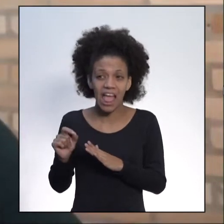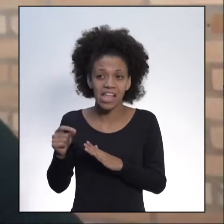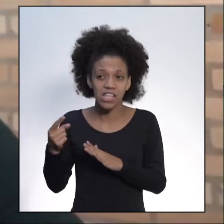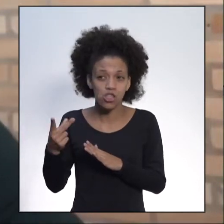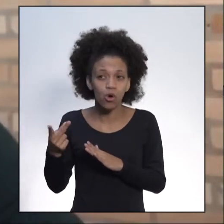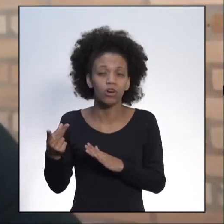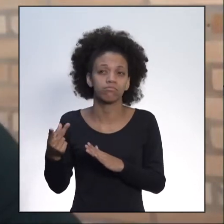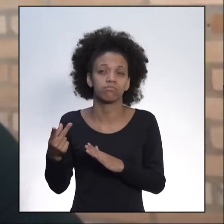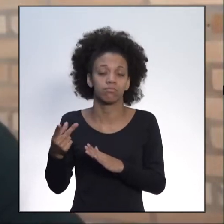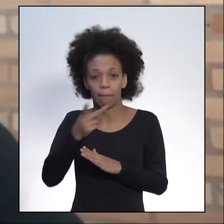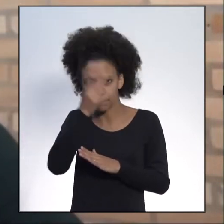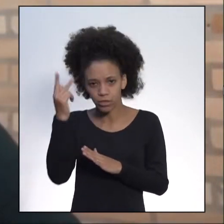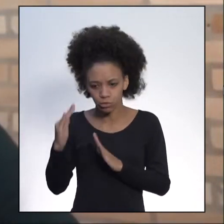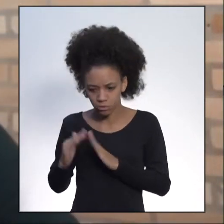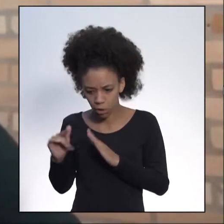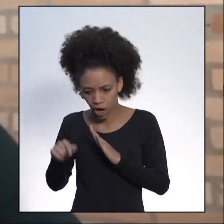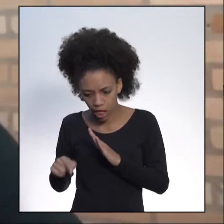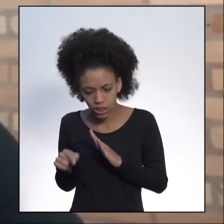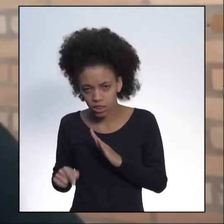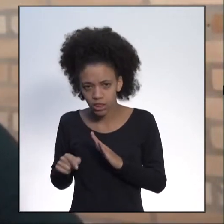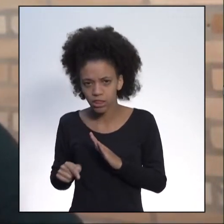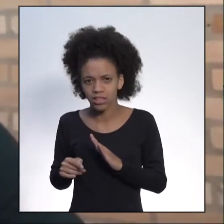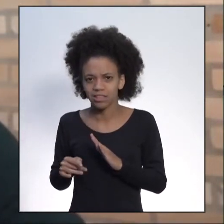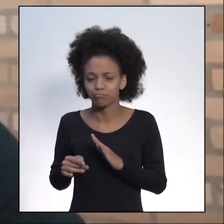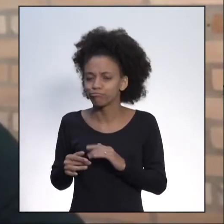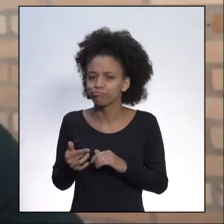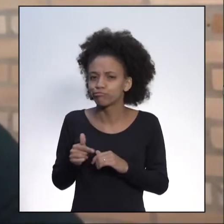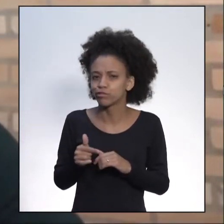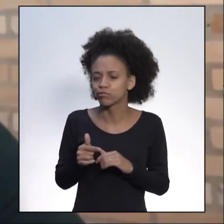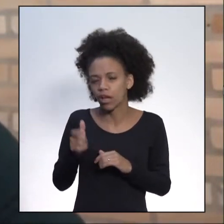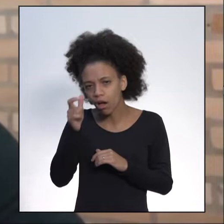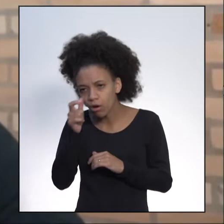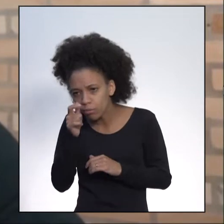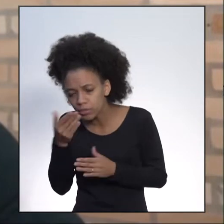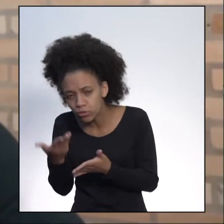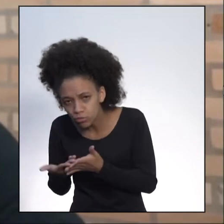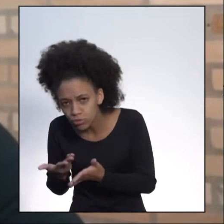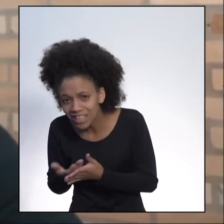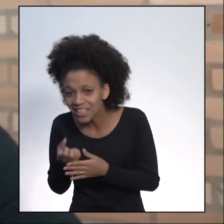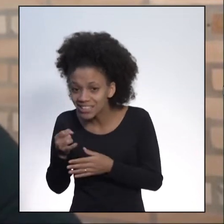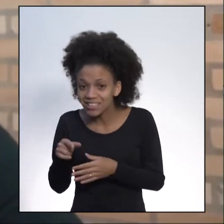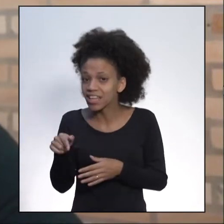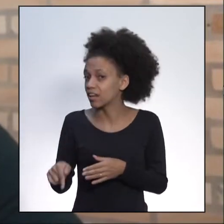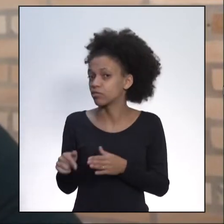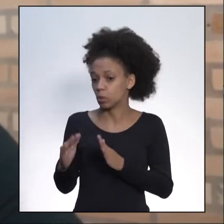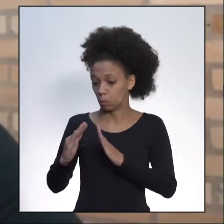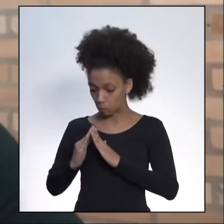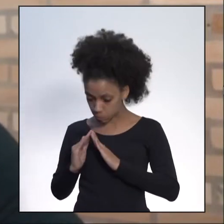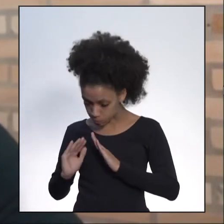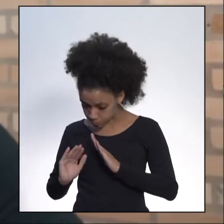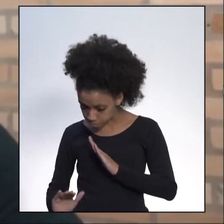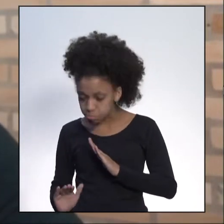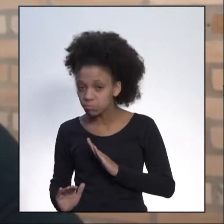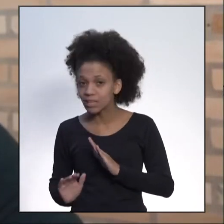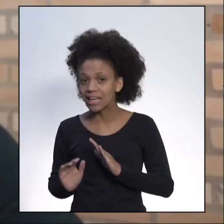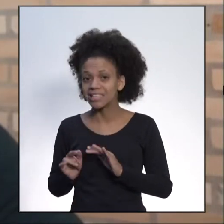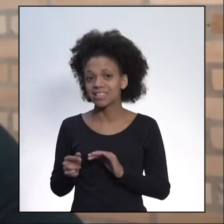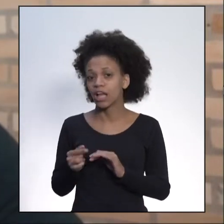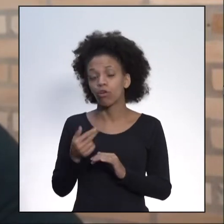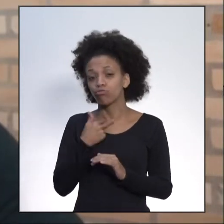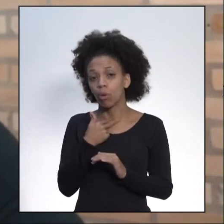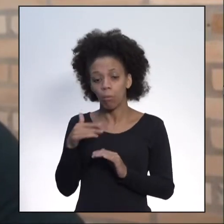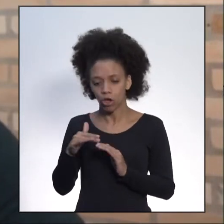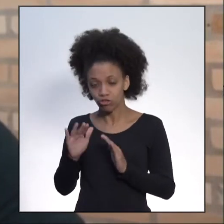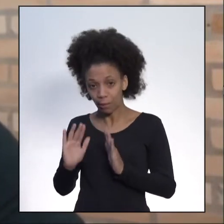não tem condição de acompanhar aquele conteúdo, de estudar, se ela não sair daquele ambiente, e nesse momento ela não pode